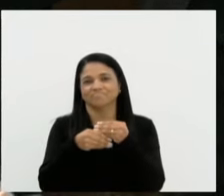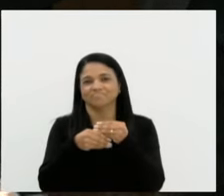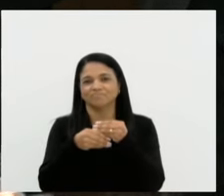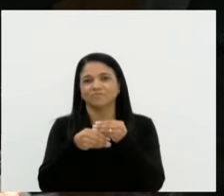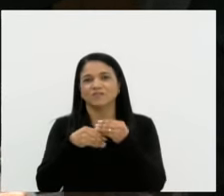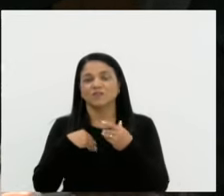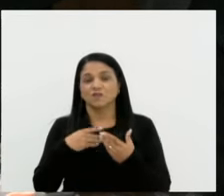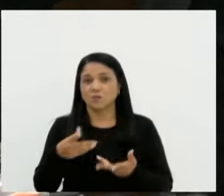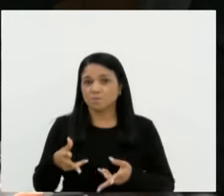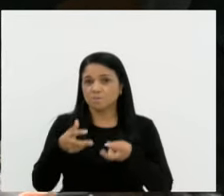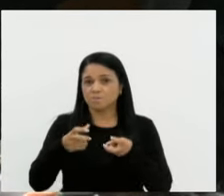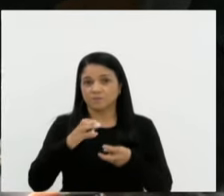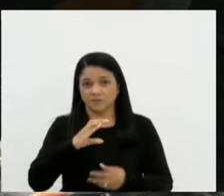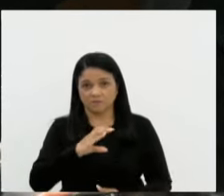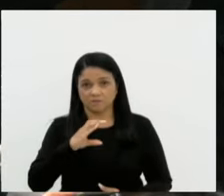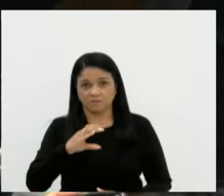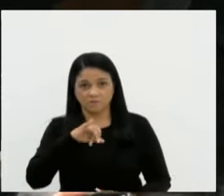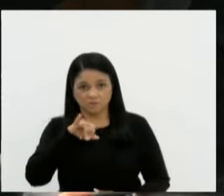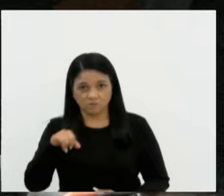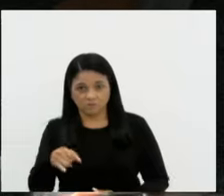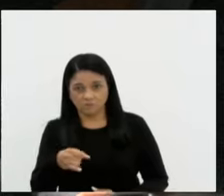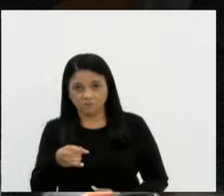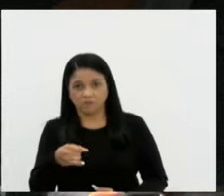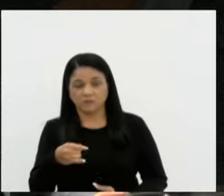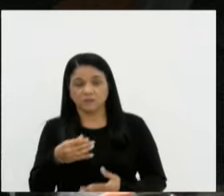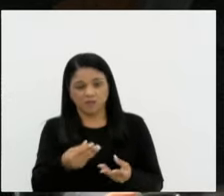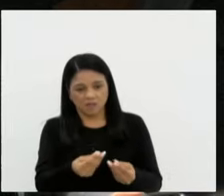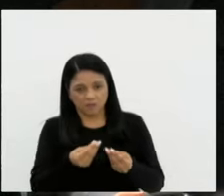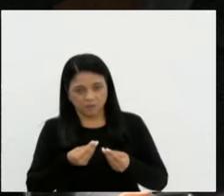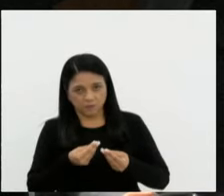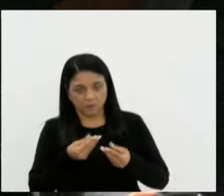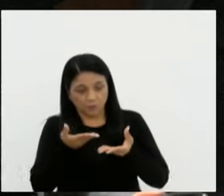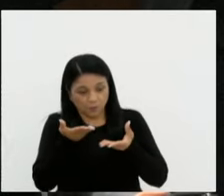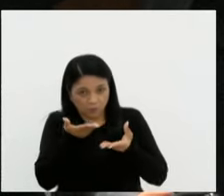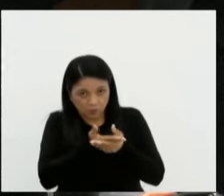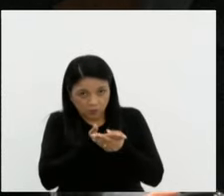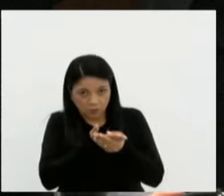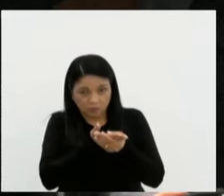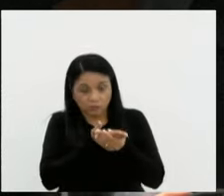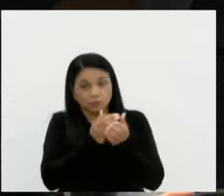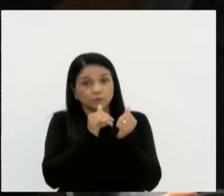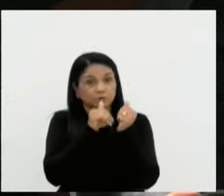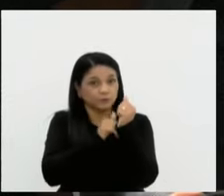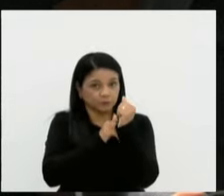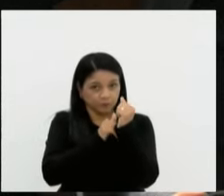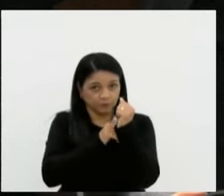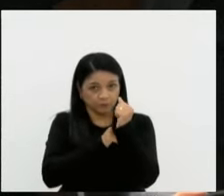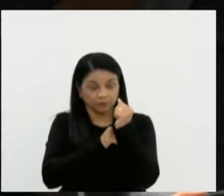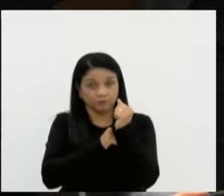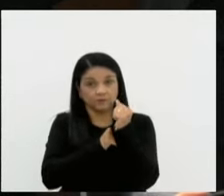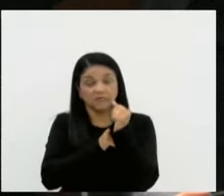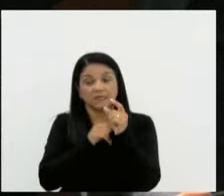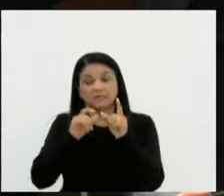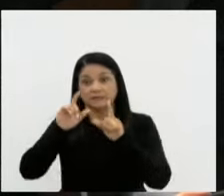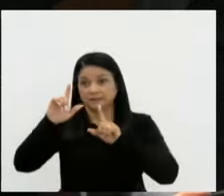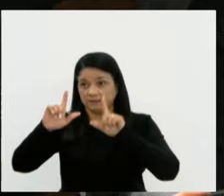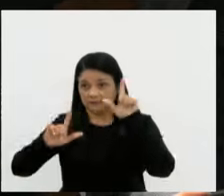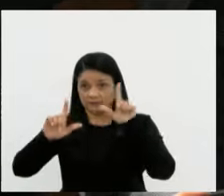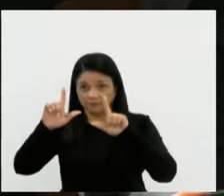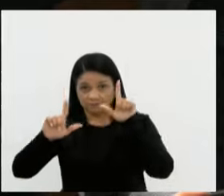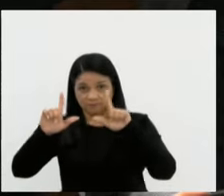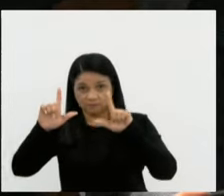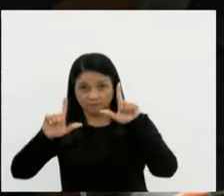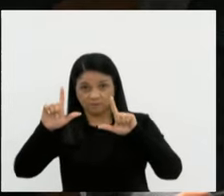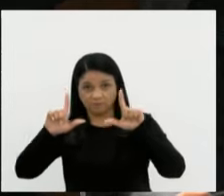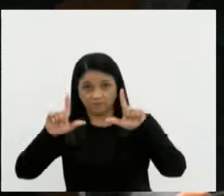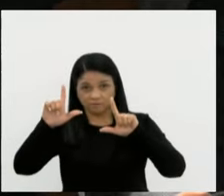CCJ recebeu o processo como sigiloso. E na televisão, nós que somos deputados,